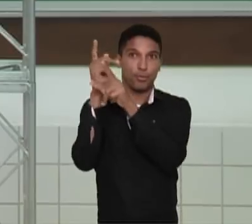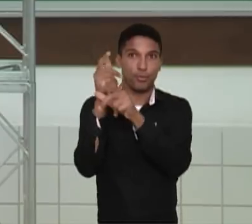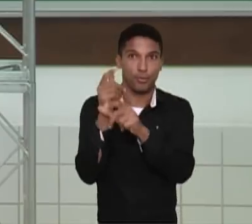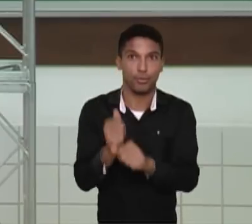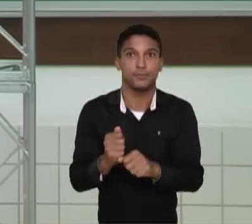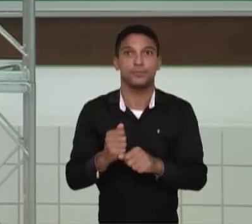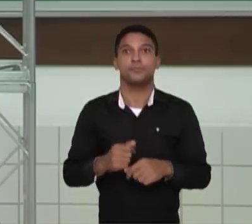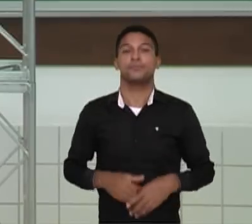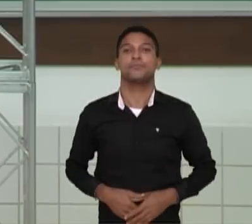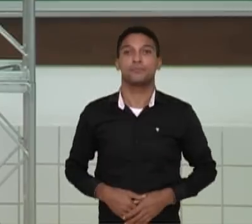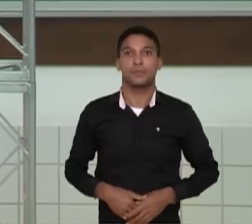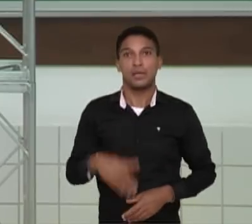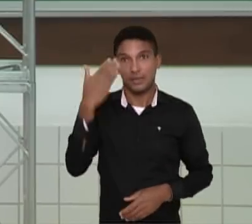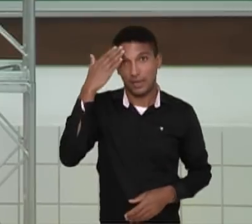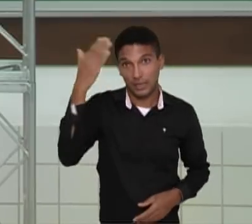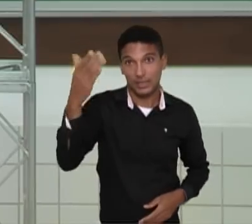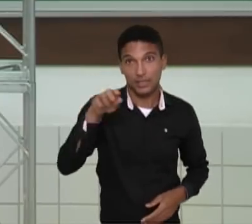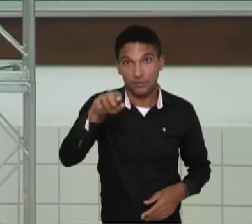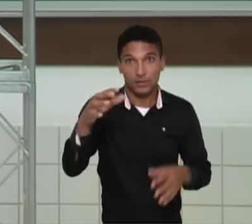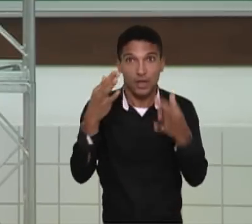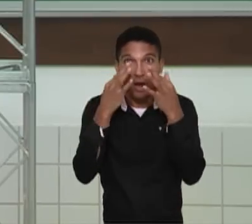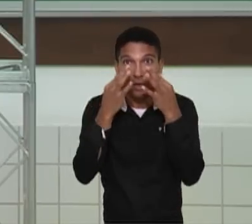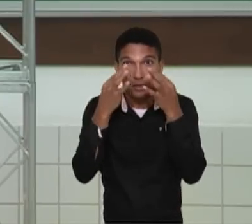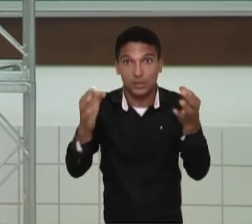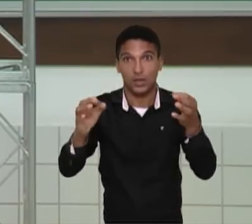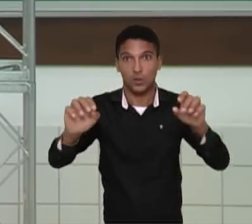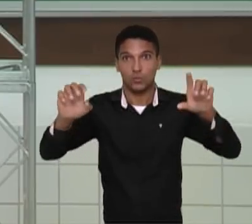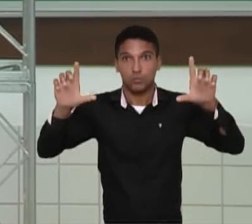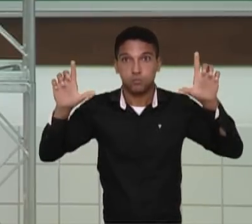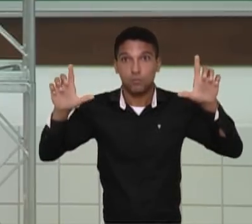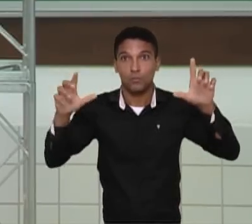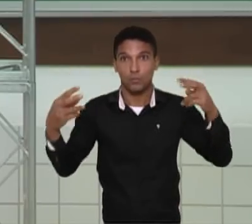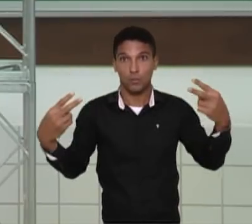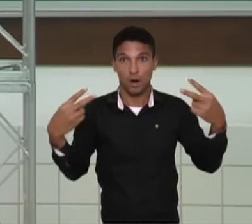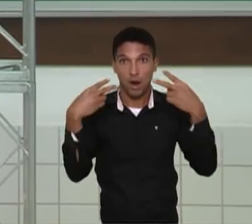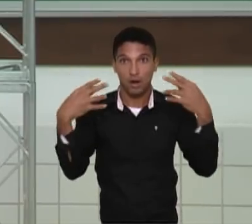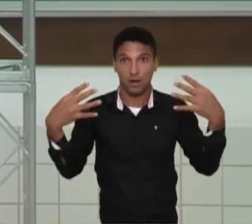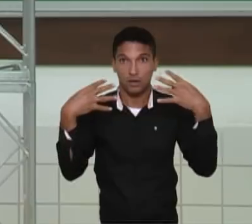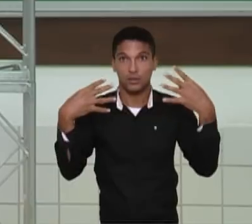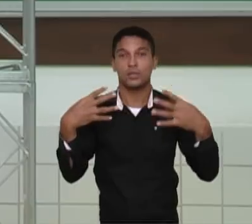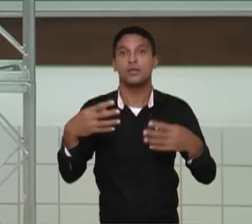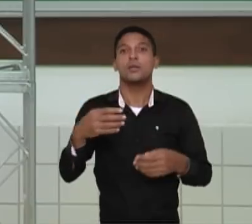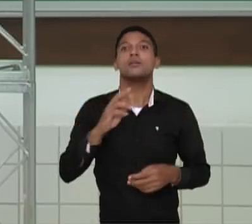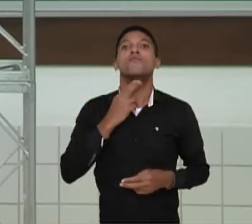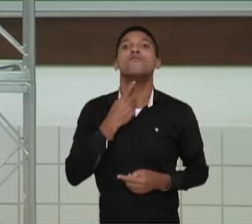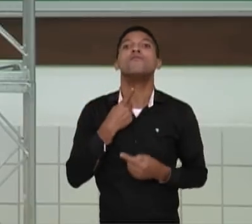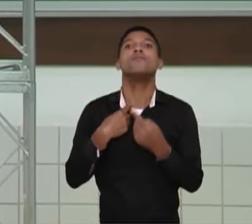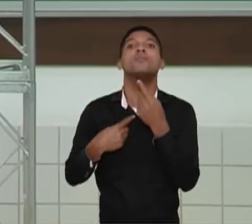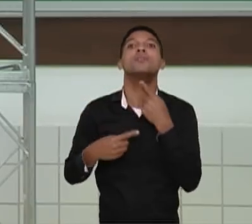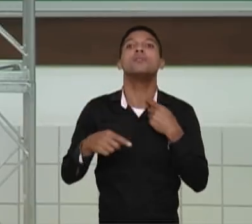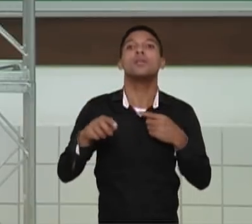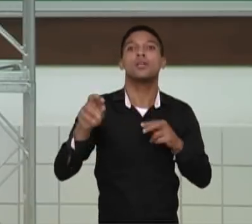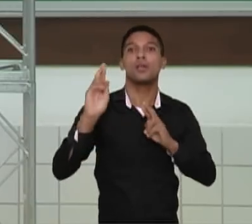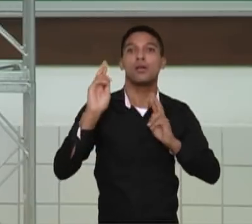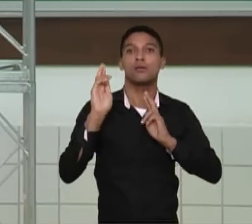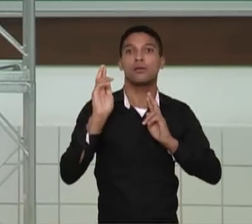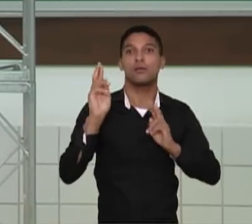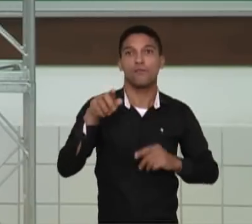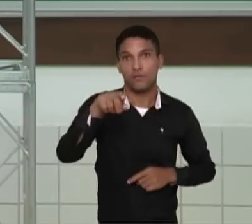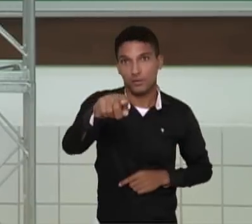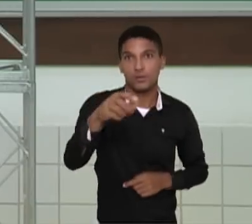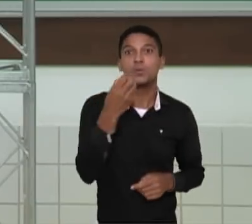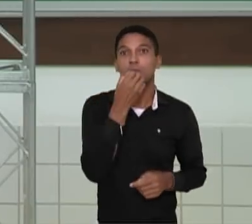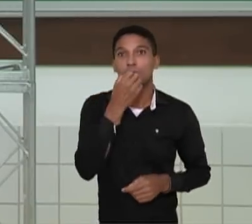a atenção de vocês, desejo a todos um bom estudo, bons estudos aí. Não se esqueça de realizar a atividade proposta no